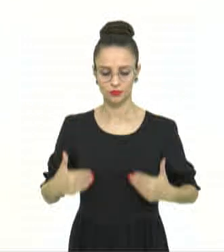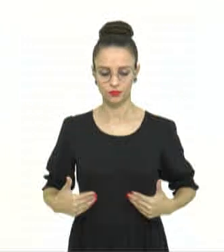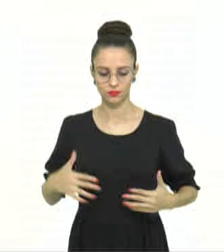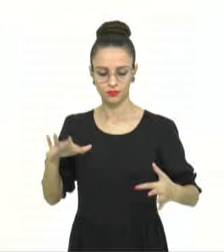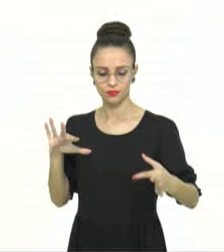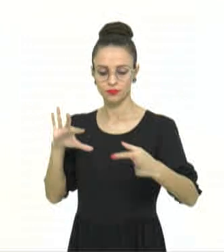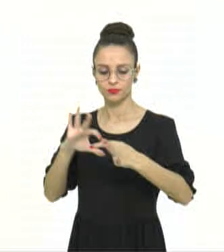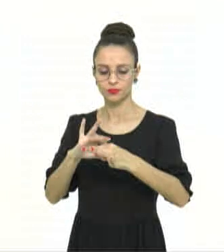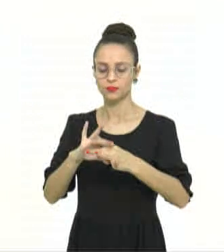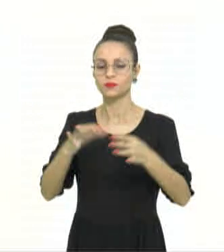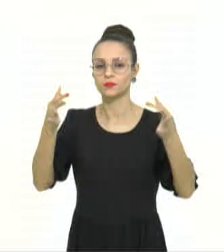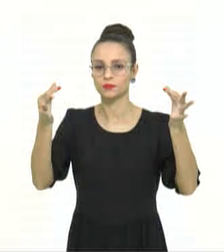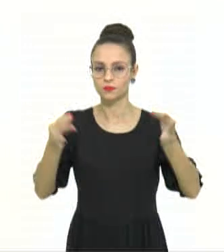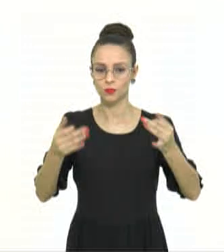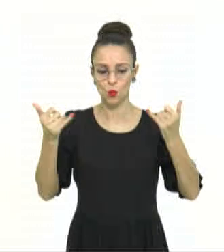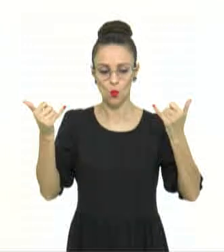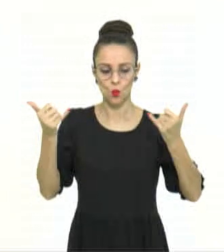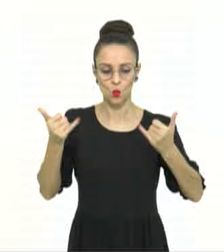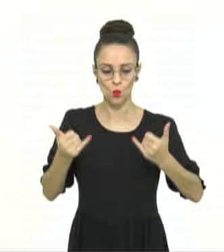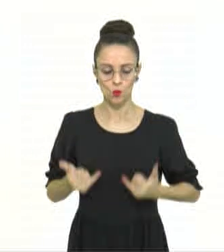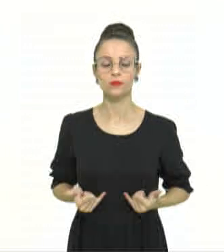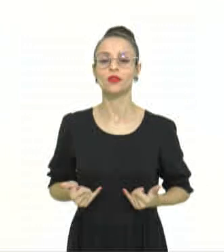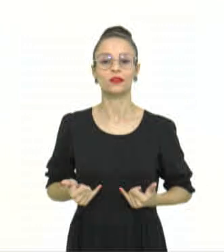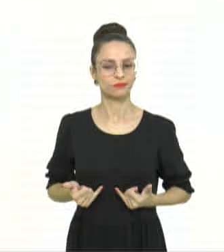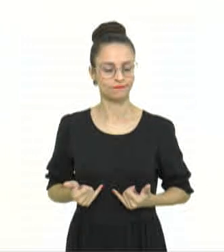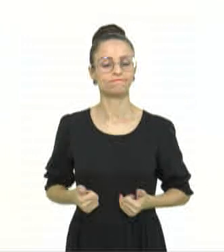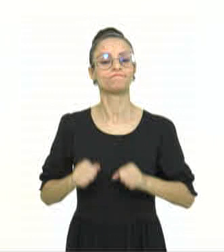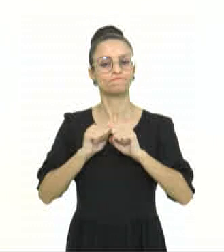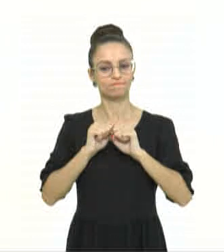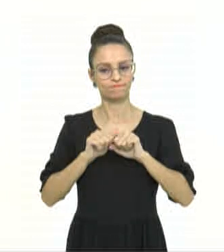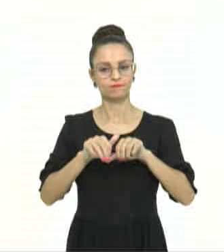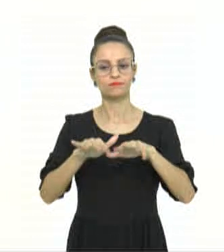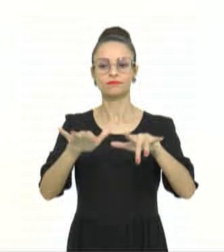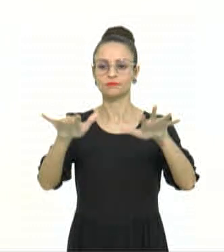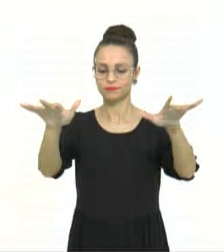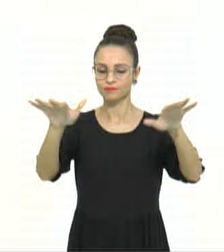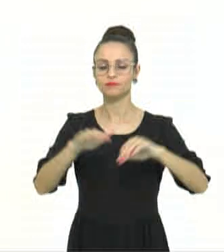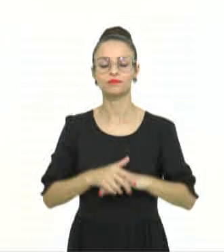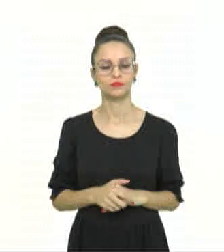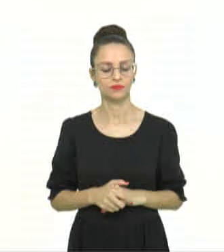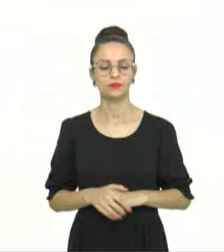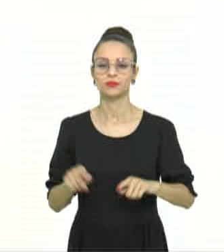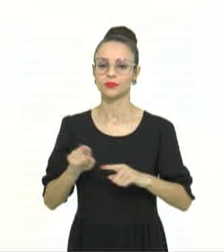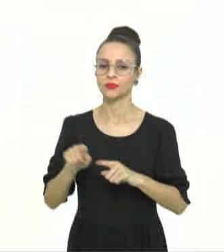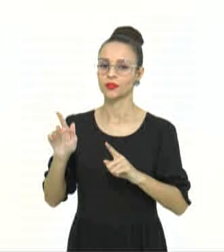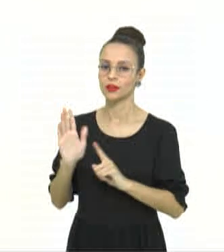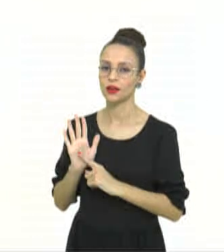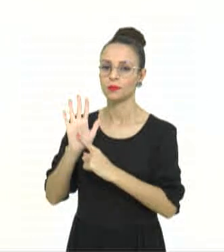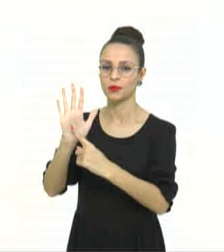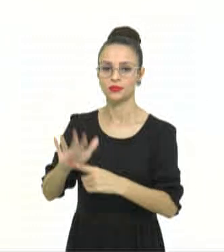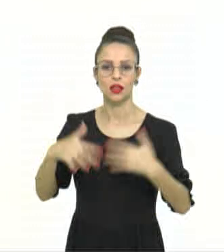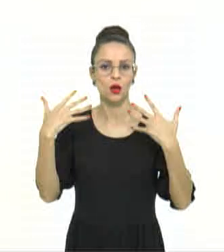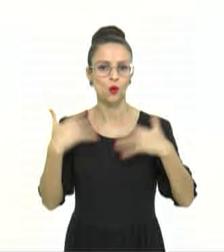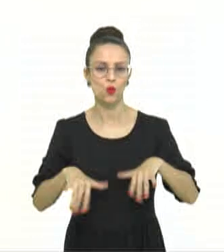na estética da magreza é bastante grande e apresenta uma enorme